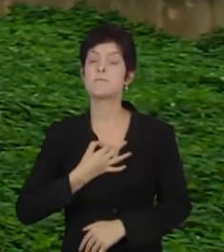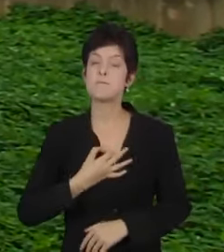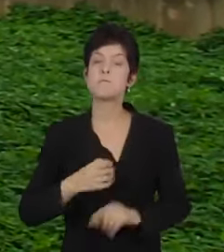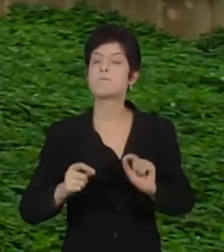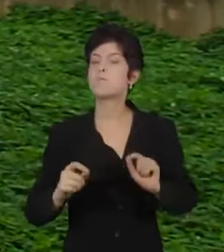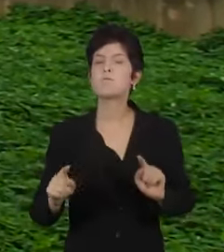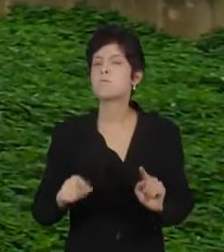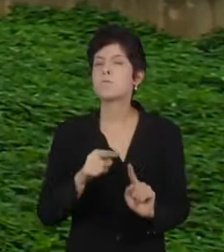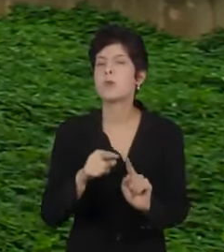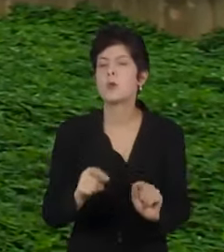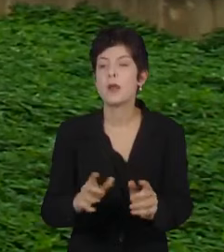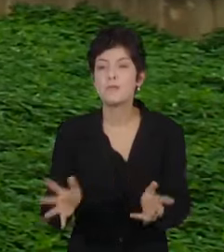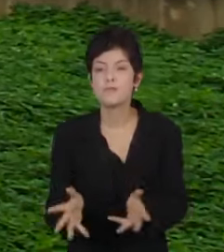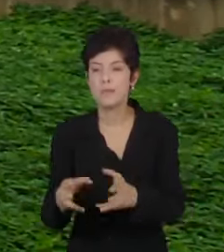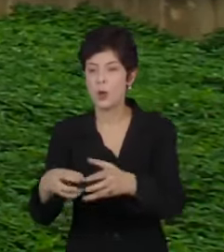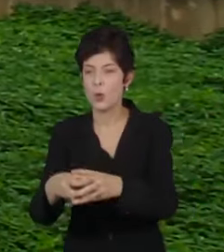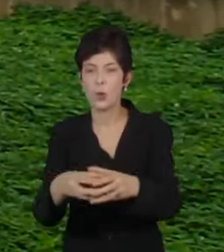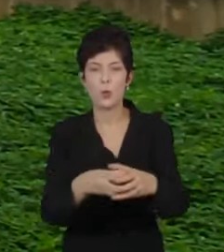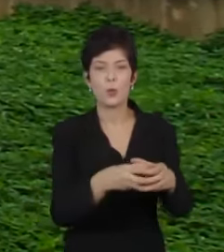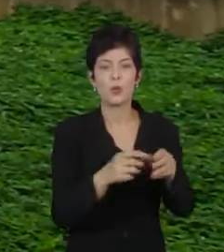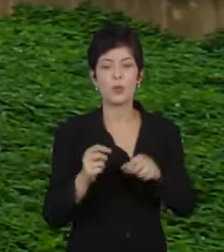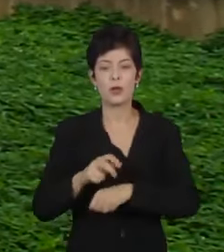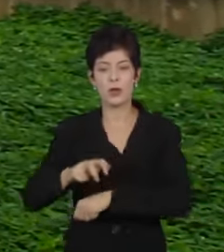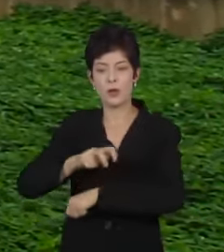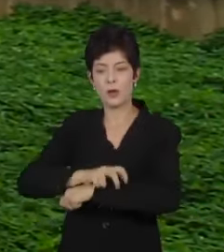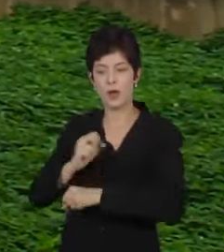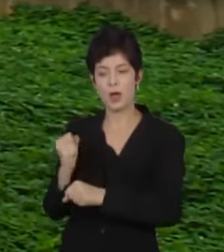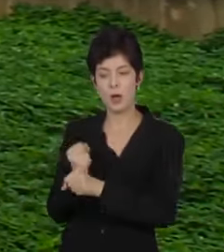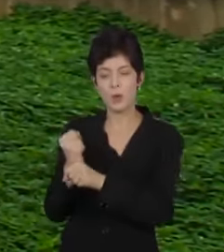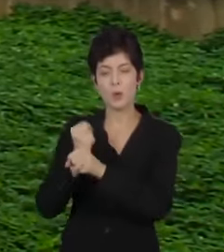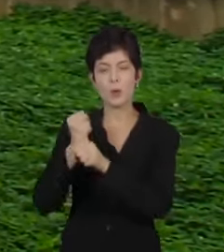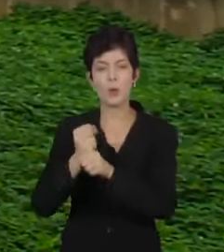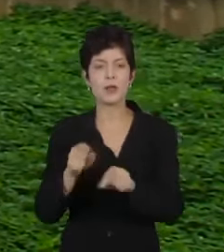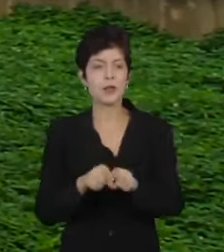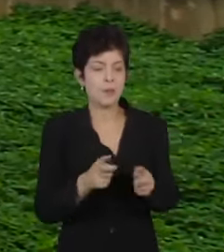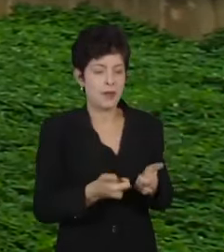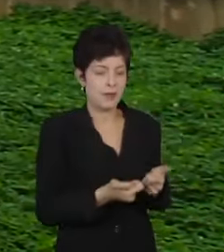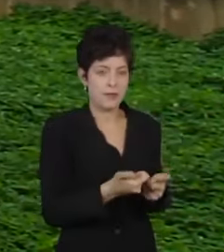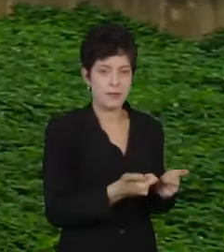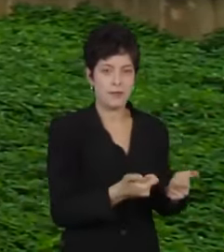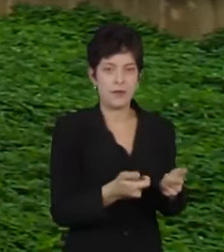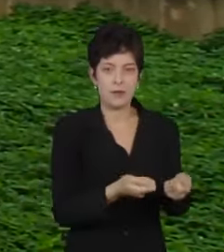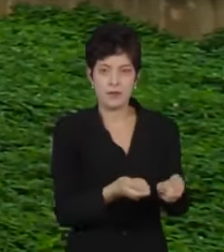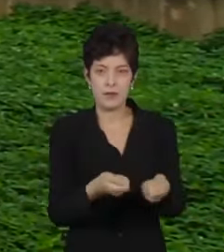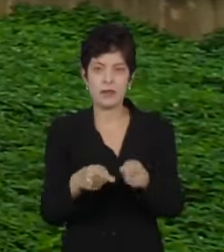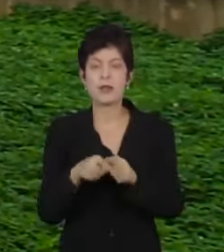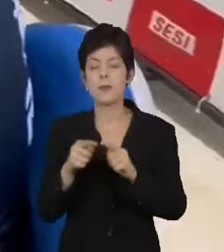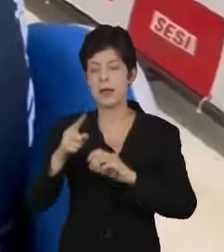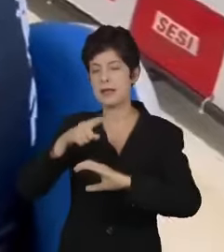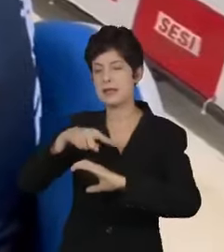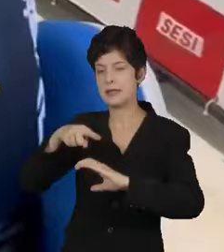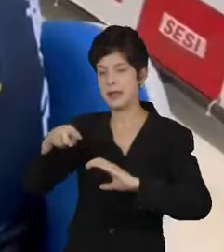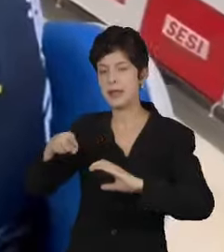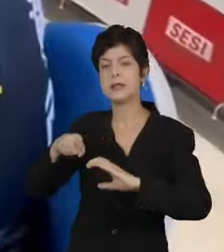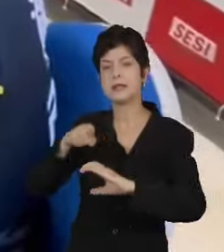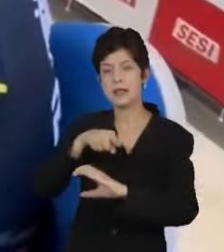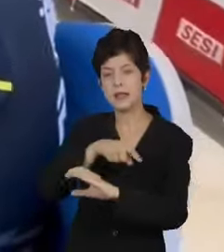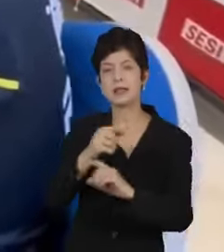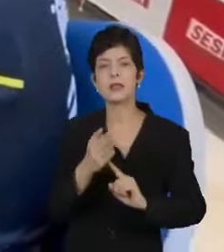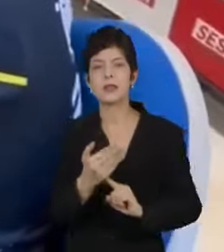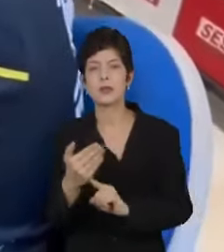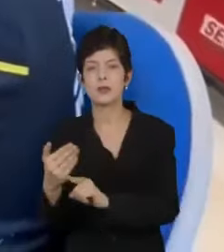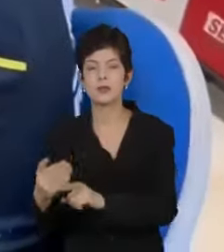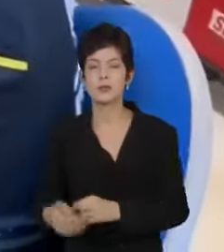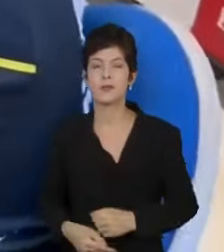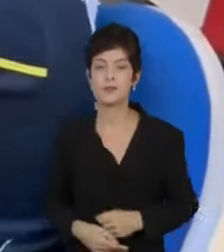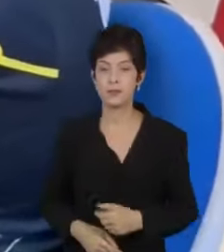as equipes a construir e operar robôs, além de desenvolver projetos de ciência e tecnologia. Para o Diego, as aulas